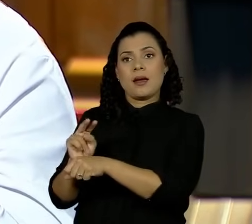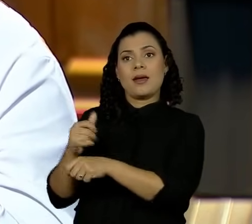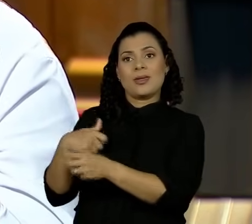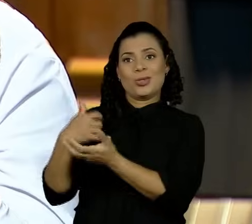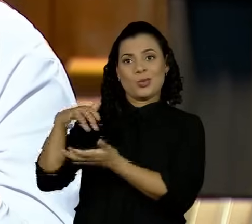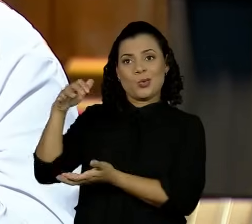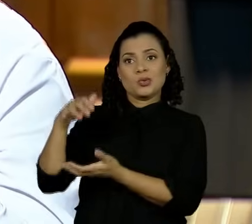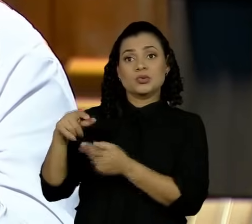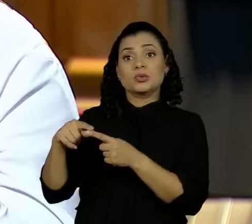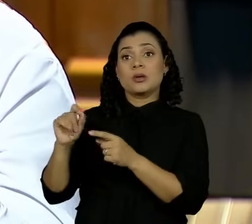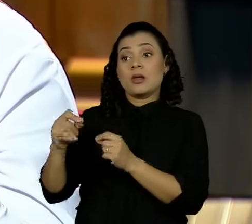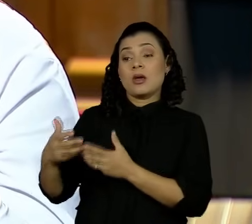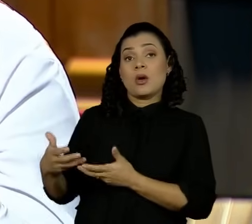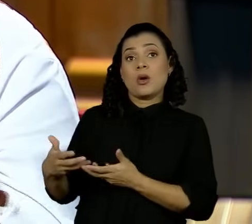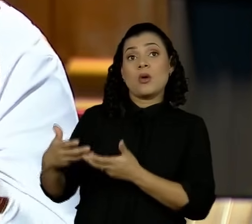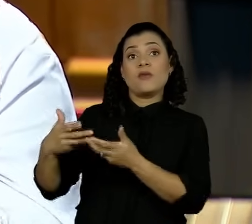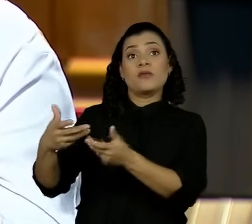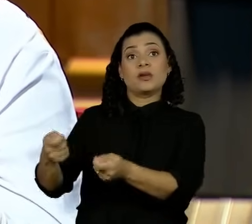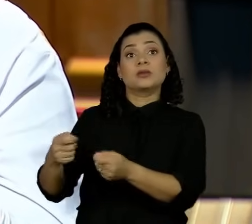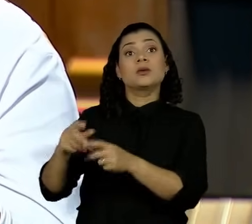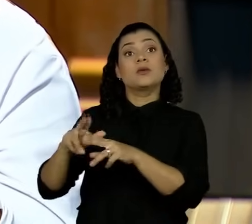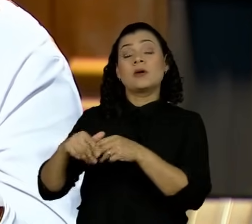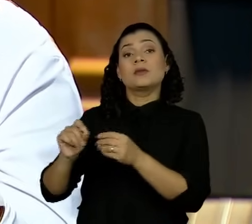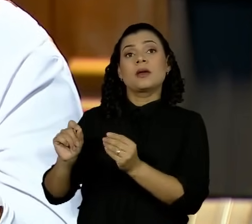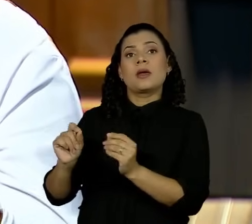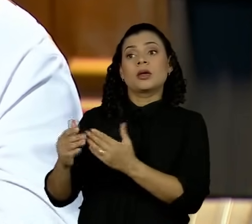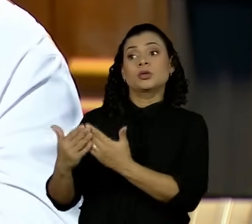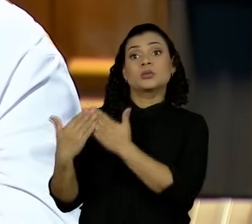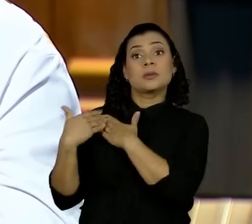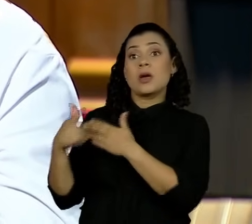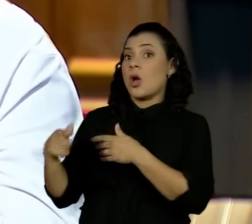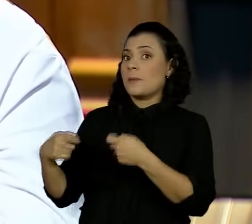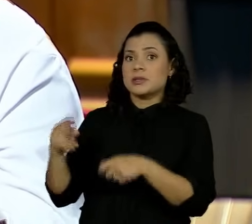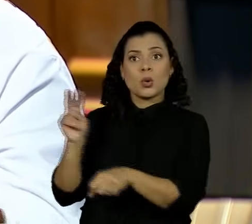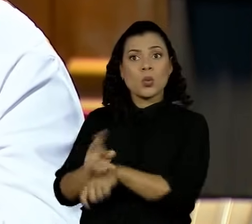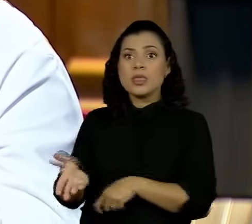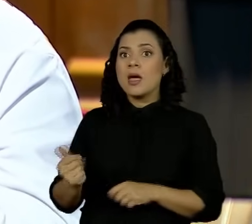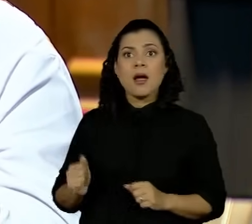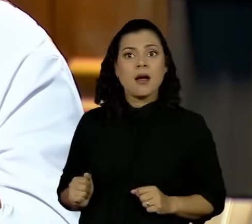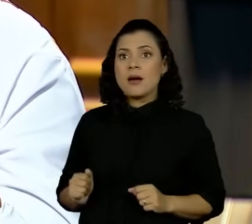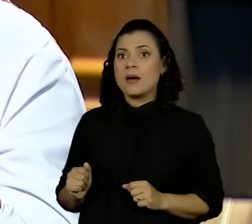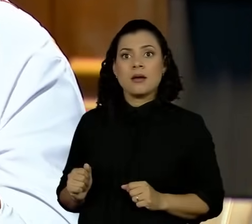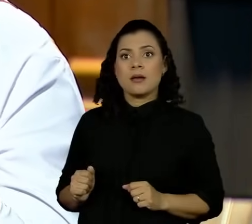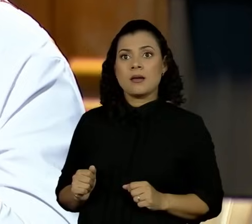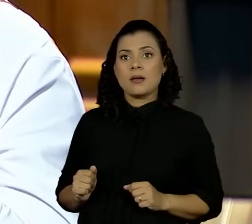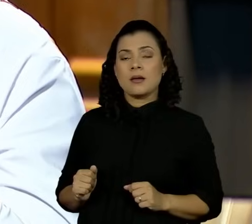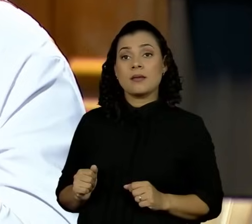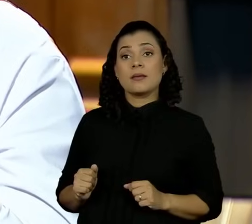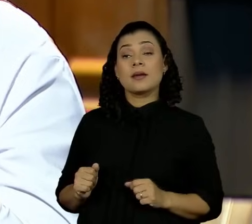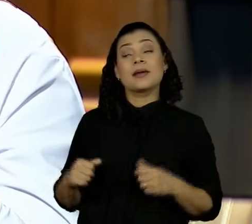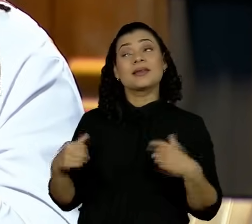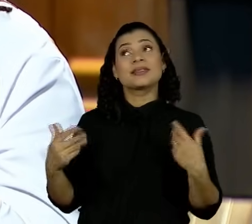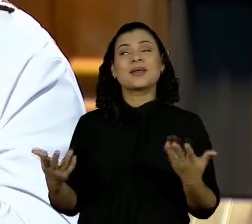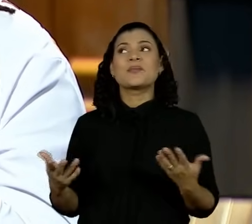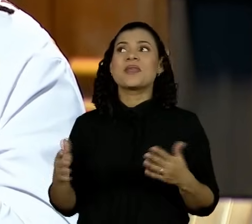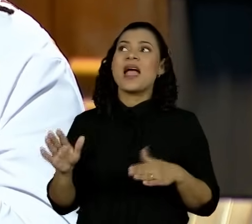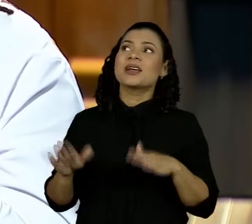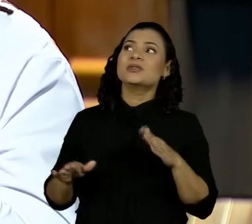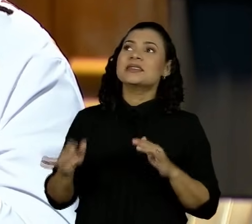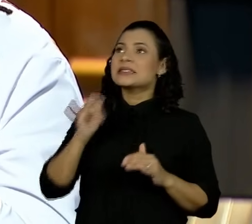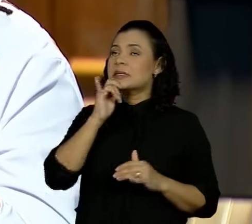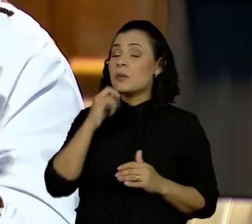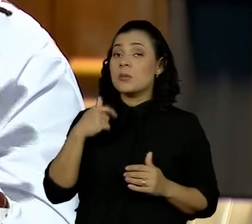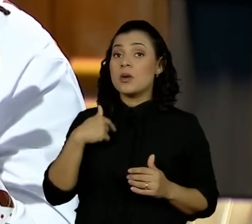elas não receberam um convite, né? Foi quase que uma intimação, né? Olha, tem que cuidar. Então, às vezes, um exemplo, a pessoa